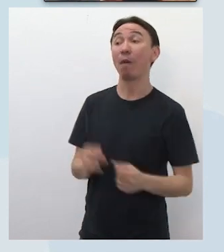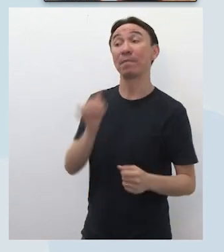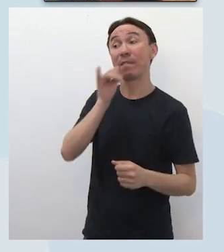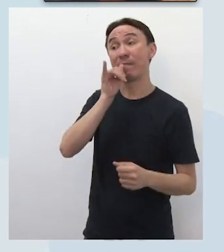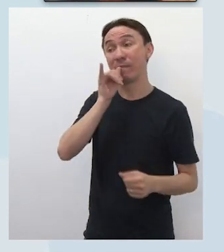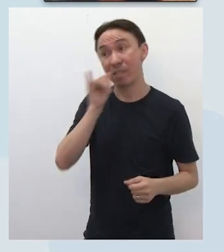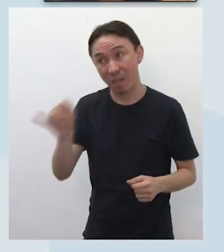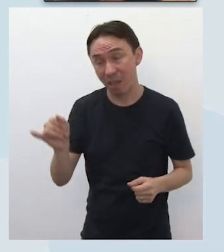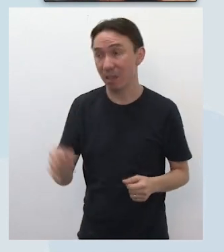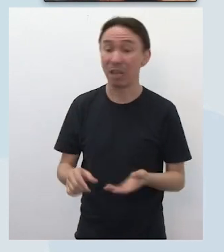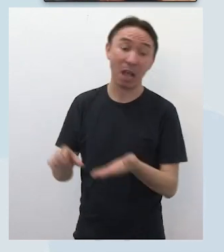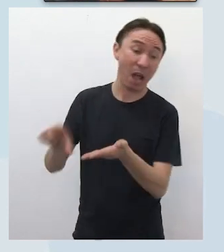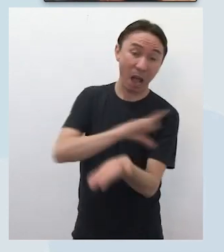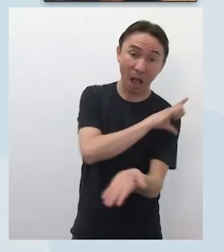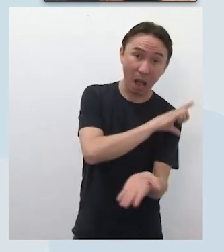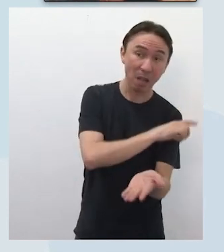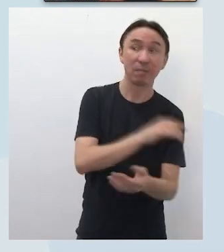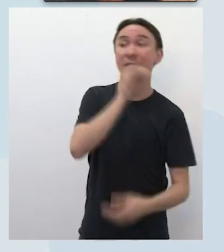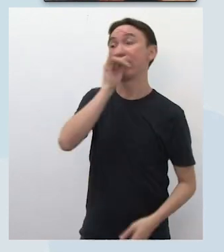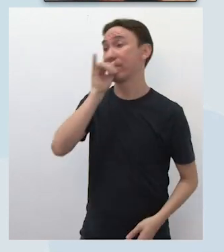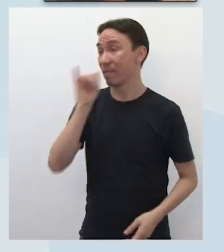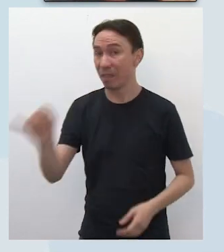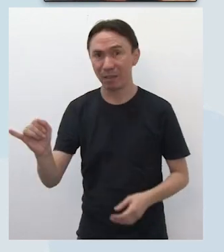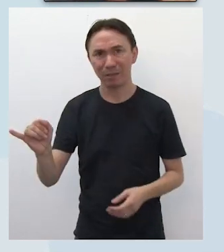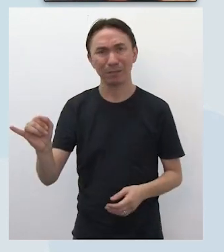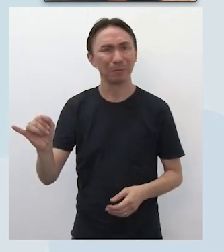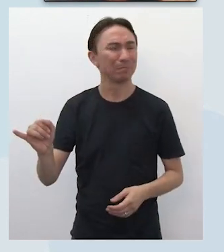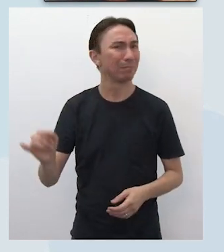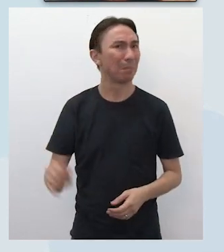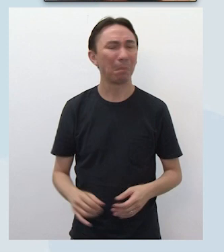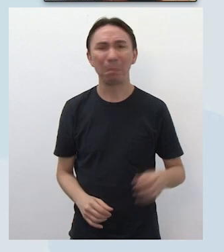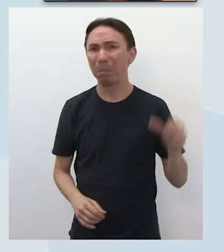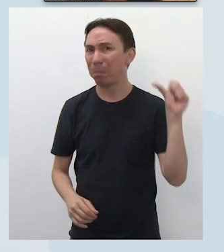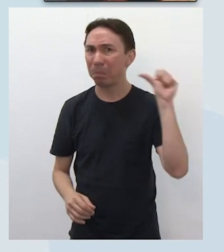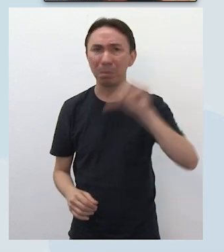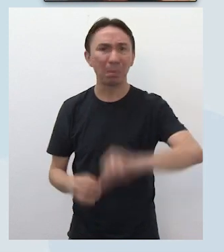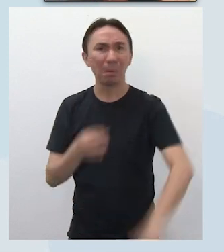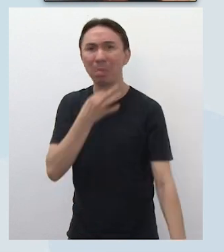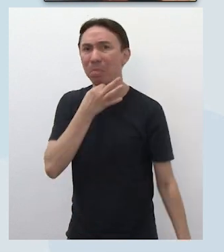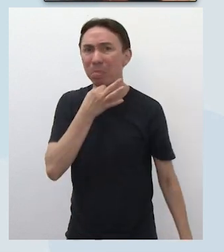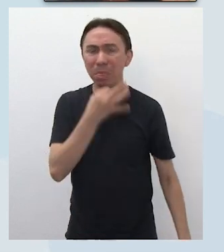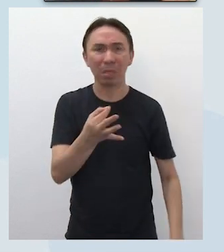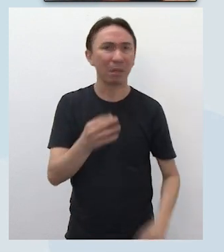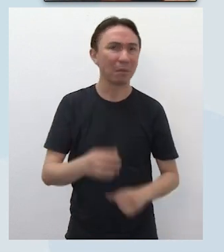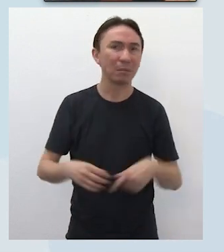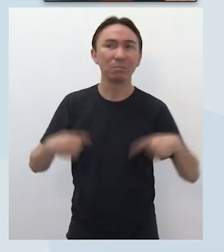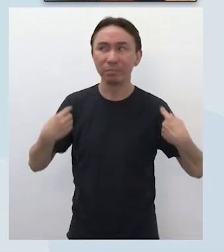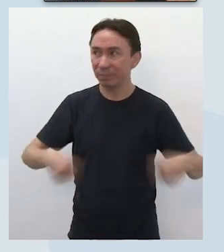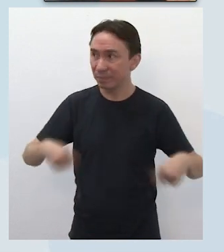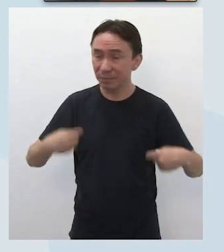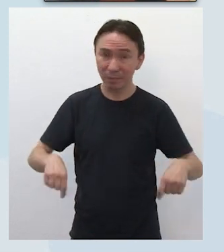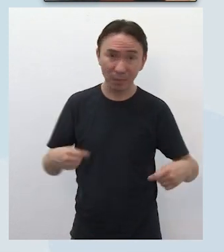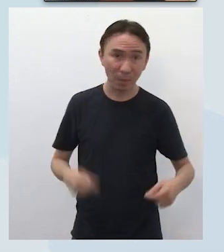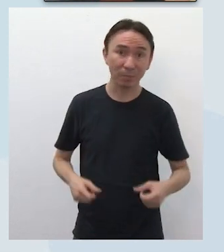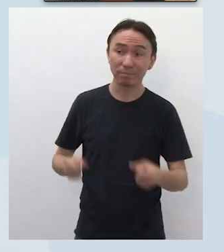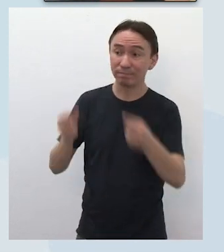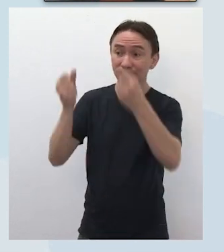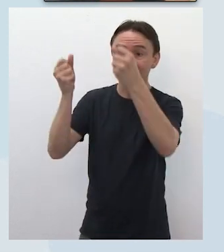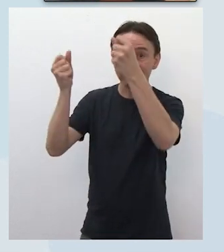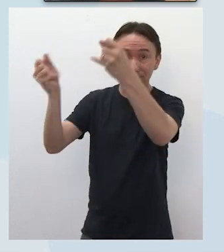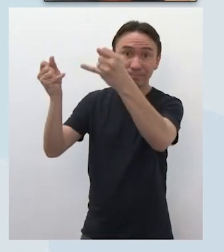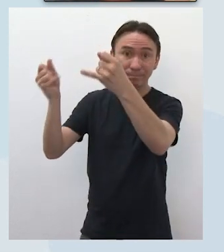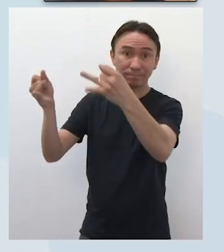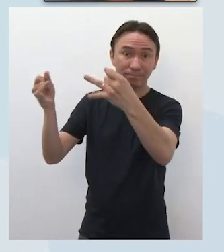antes. Isso é terrível, tá? Eu preciso especificar e voltar o meu olhar para aquilo que pode ser modificado,